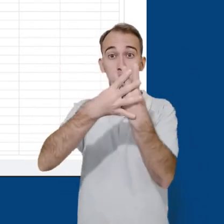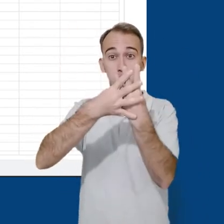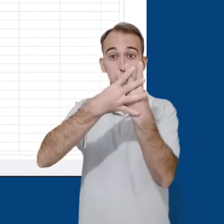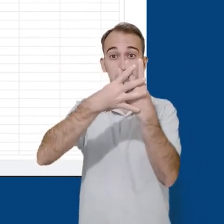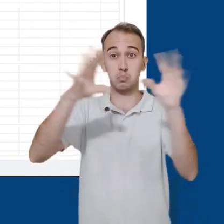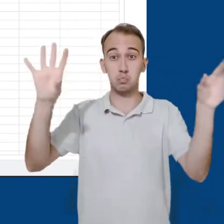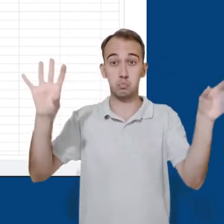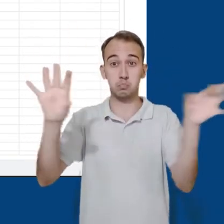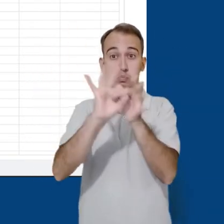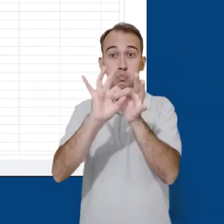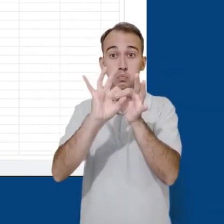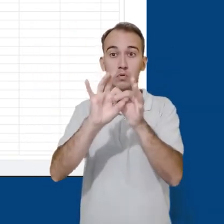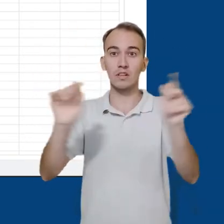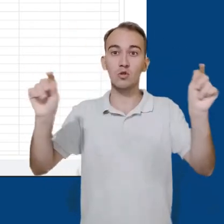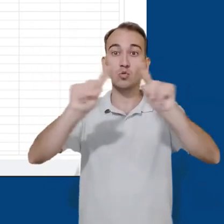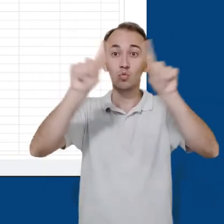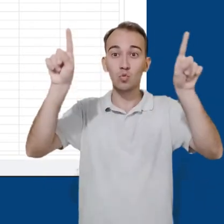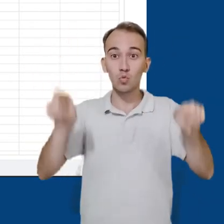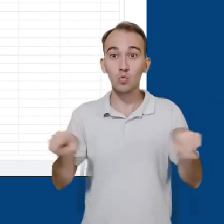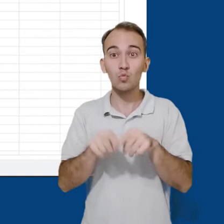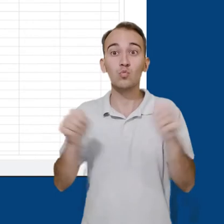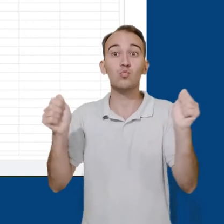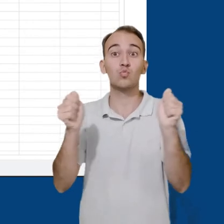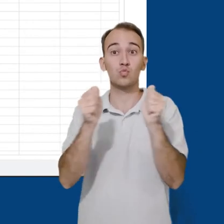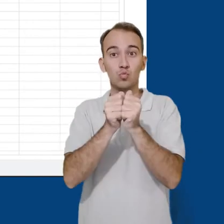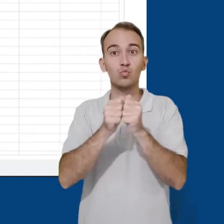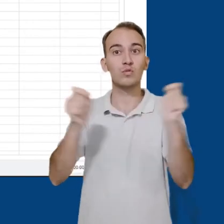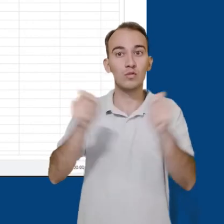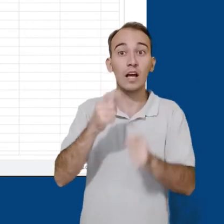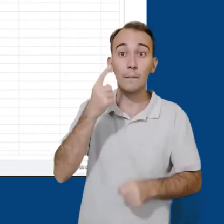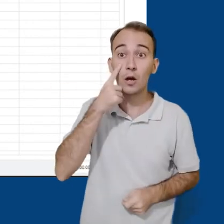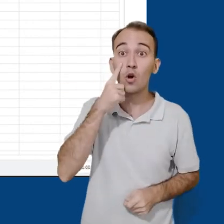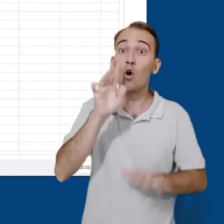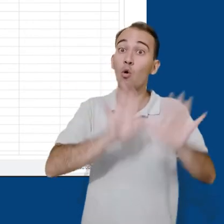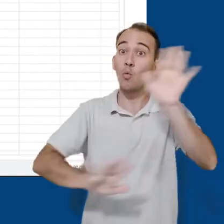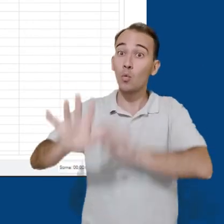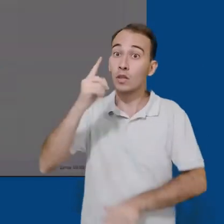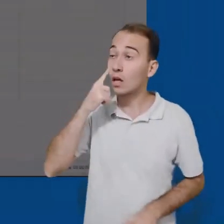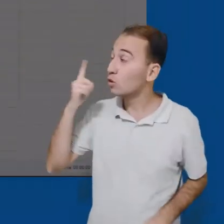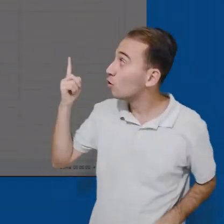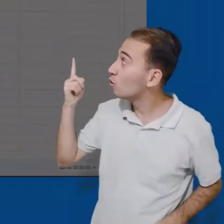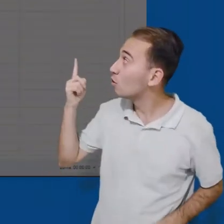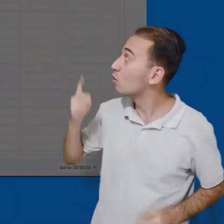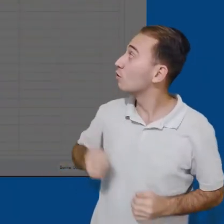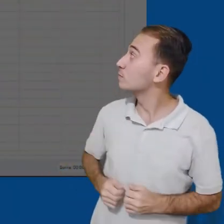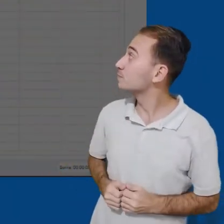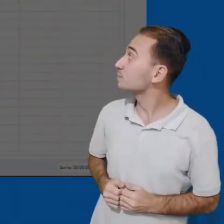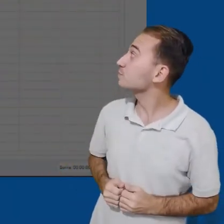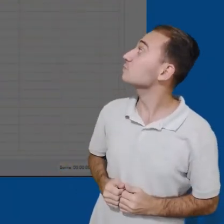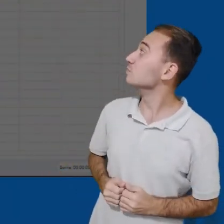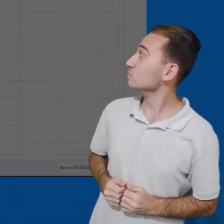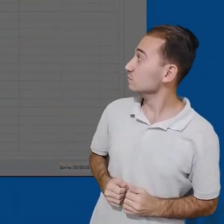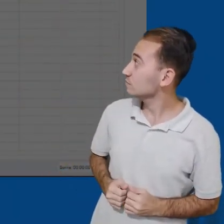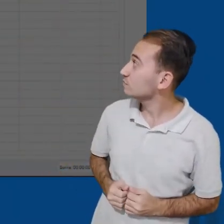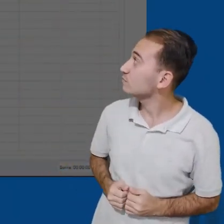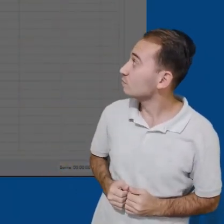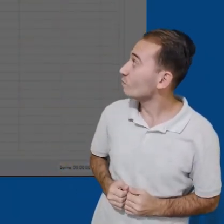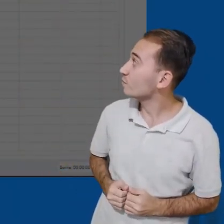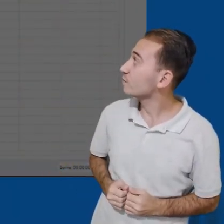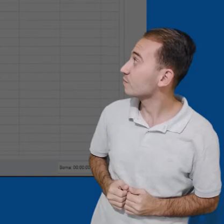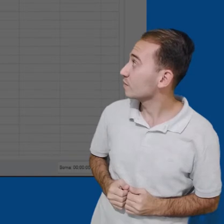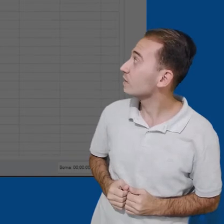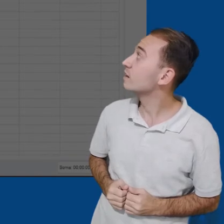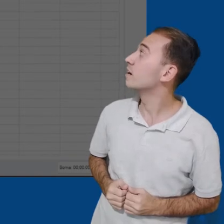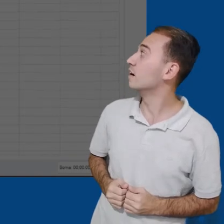células com configurações diferentes ou caso informação de uma célula possa sobrepor e apagar é de outra ele te